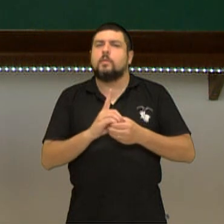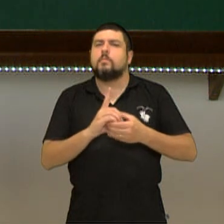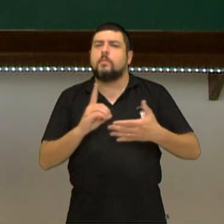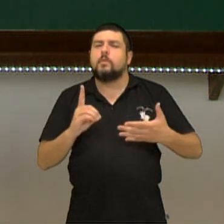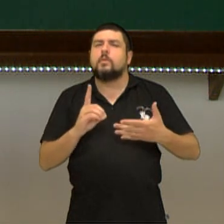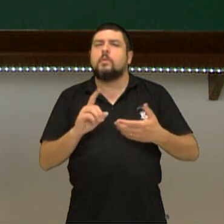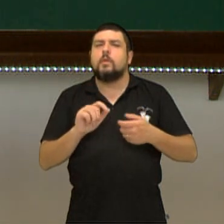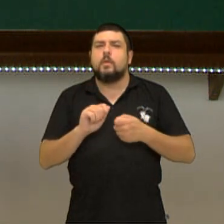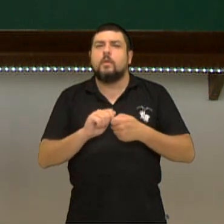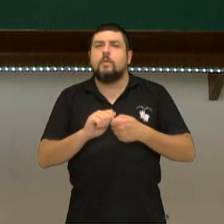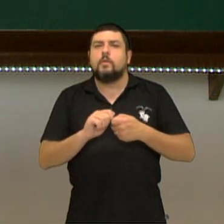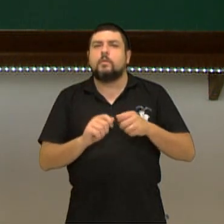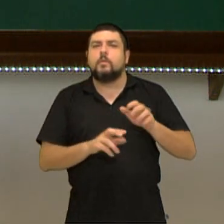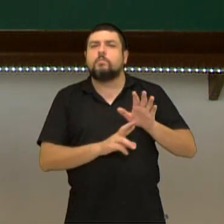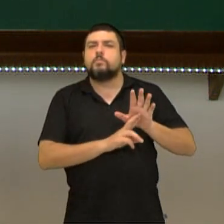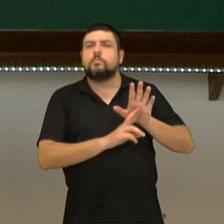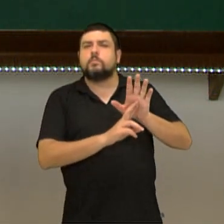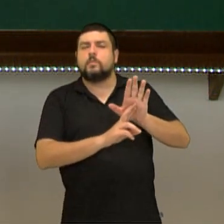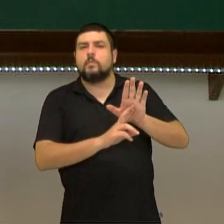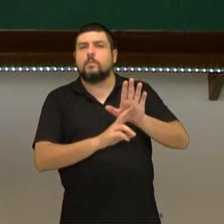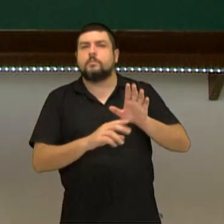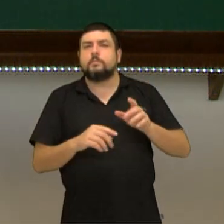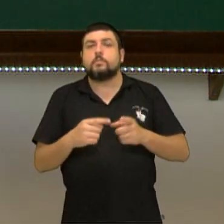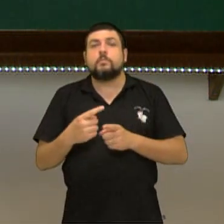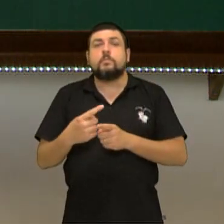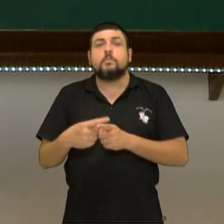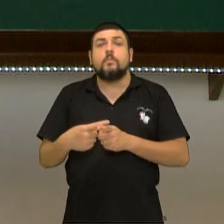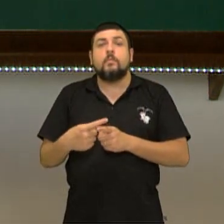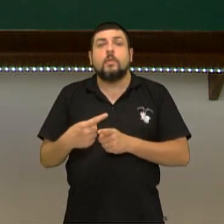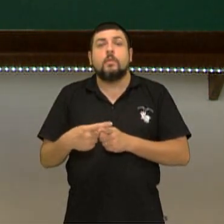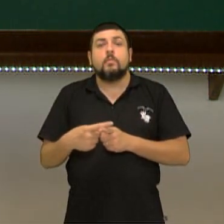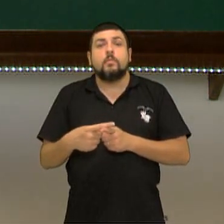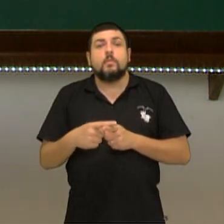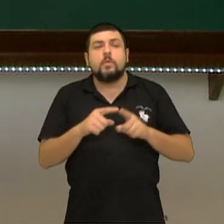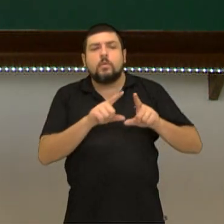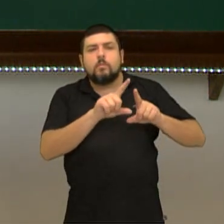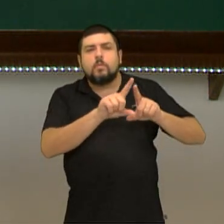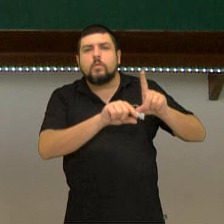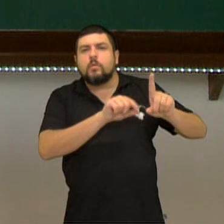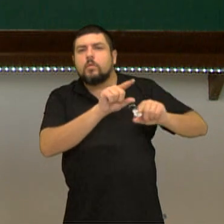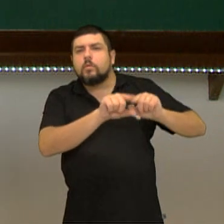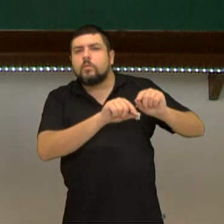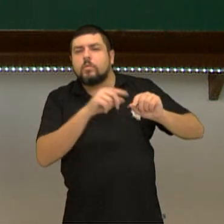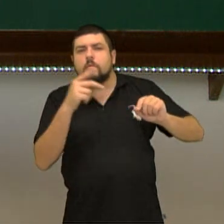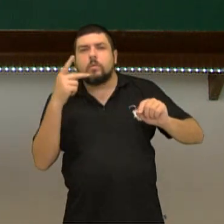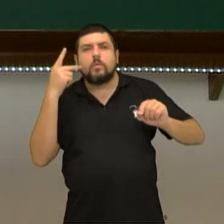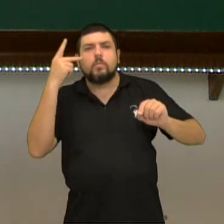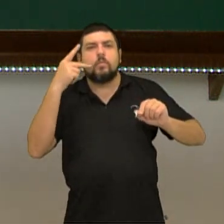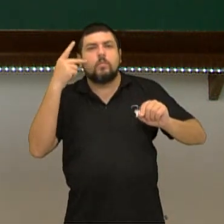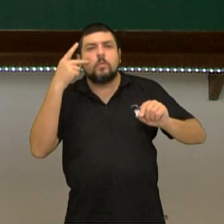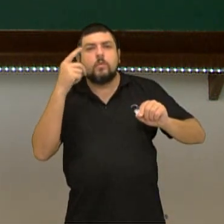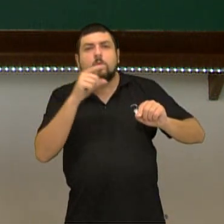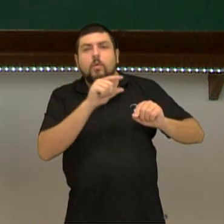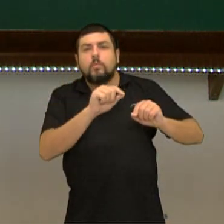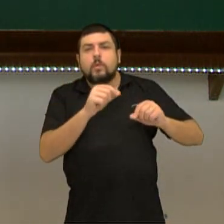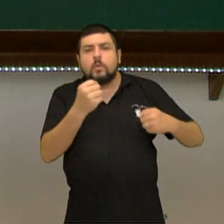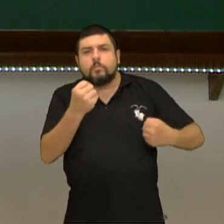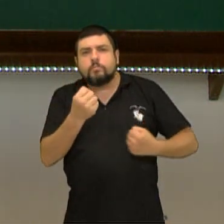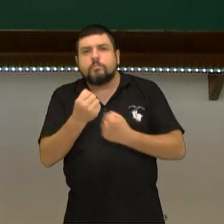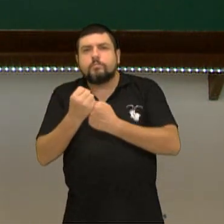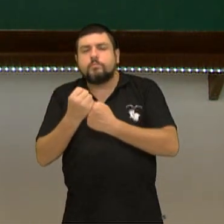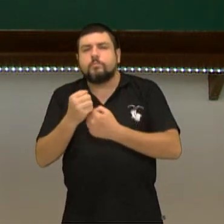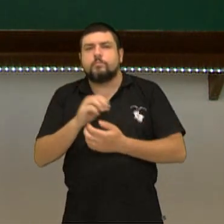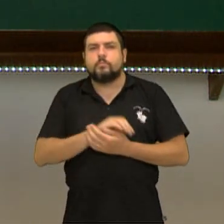porque precisamos eleger, né? Porque é impossível quase você ser democrático no sentido participativo, no sentido direto, né? Então,